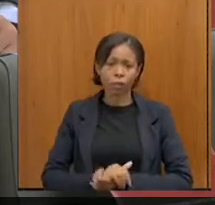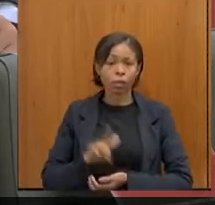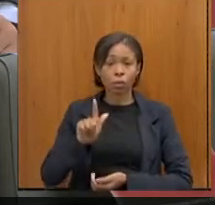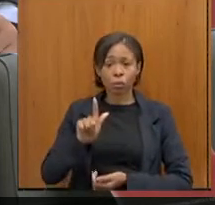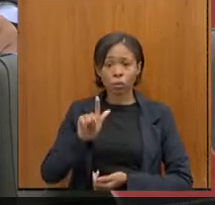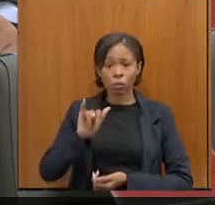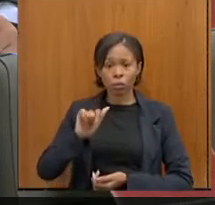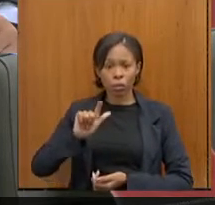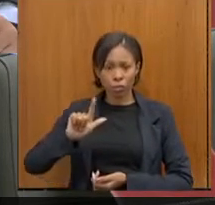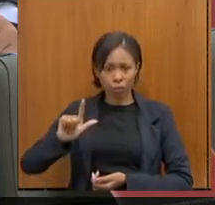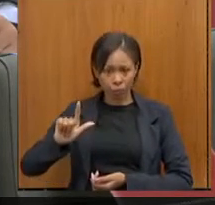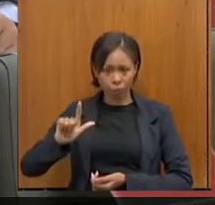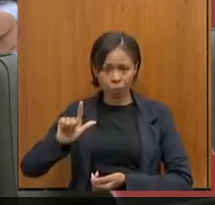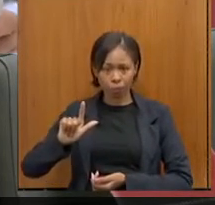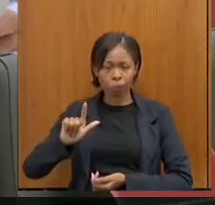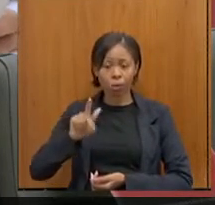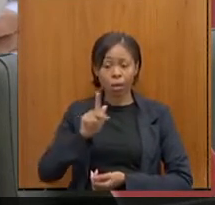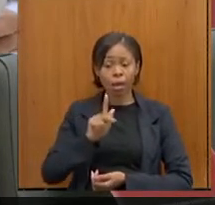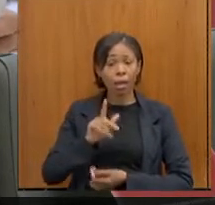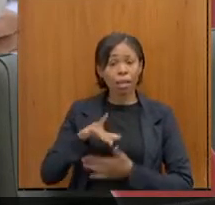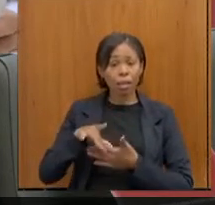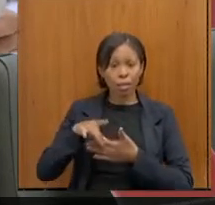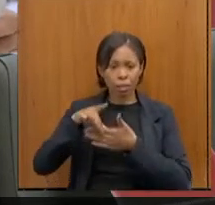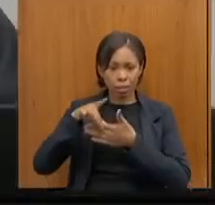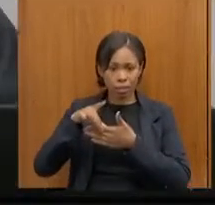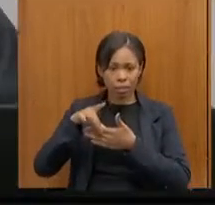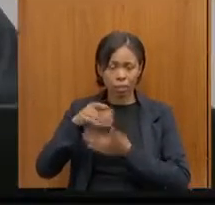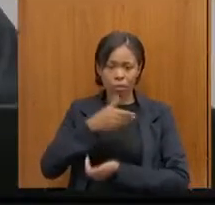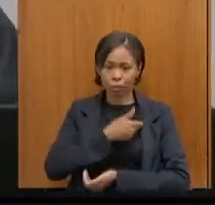nosso amigo deputado Gustavo Valadares